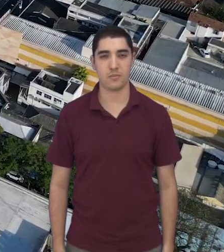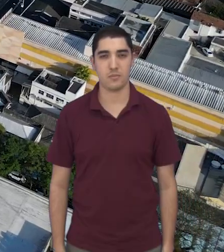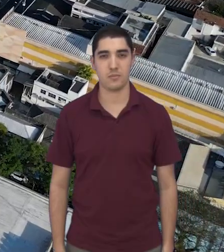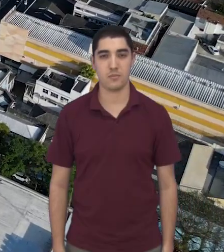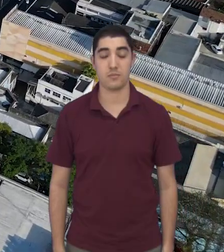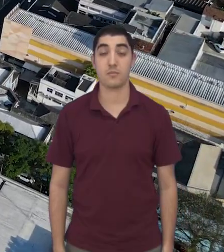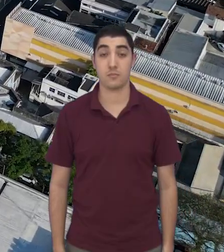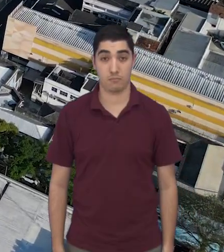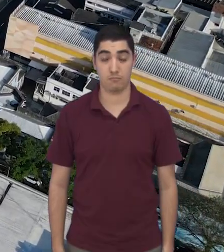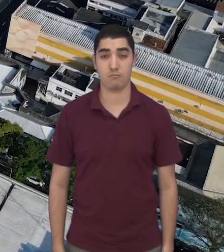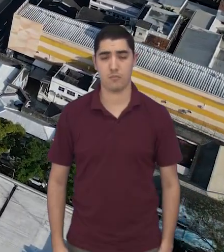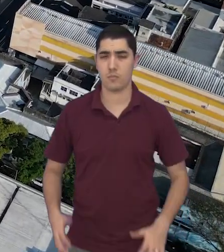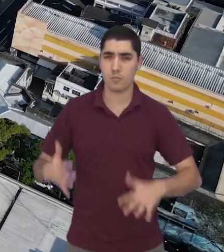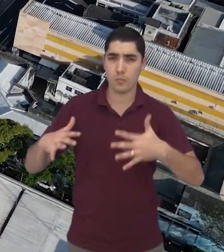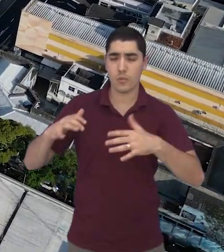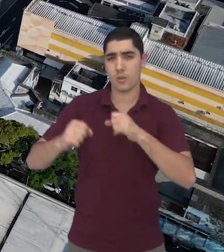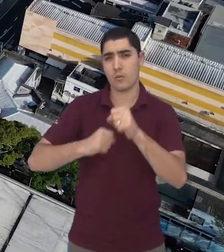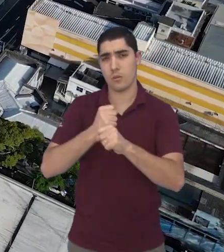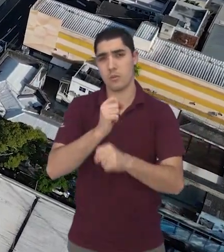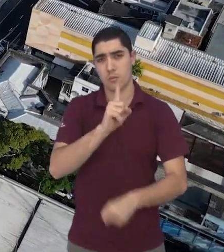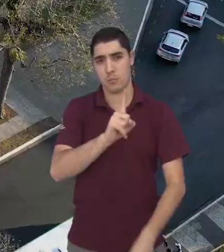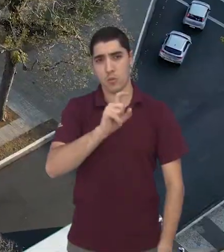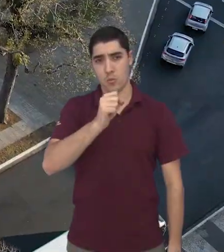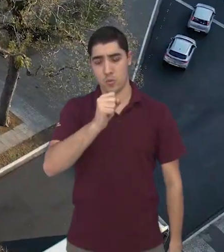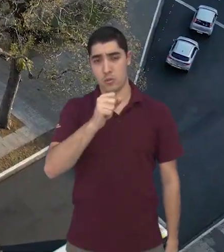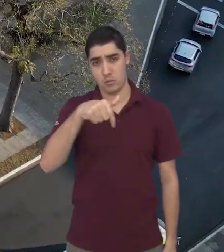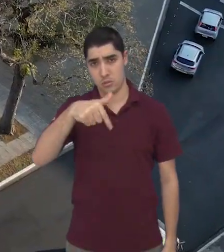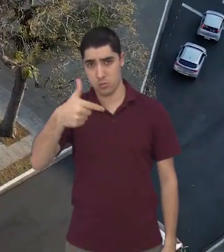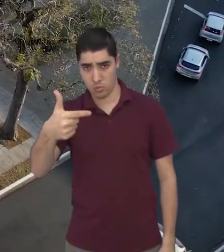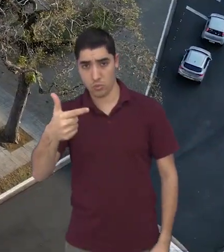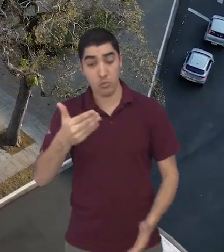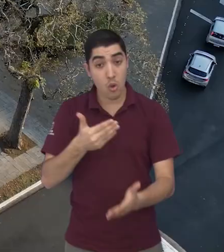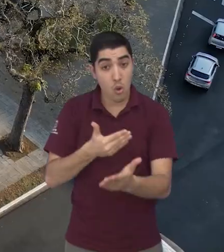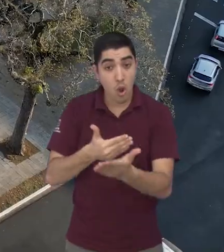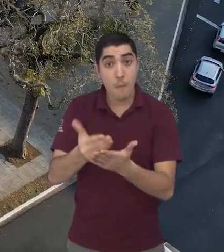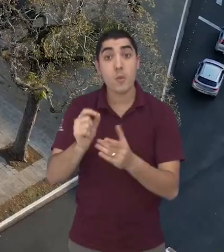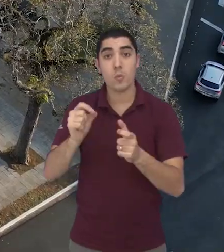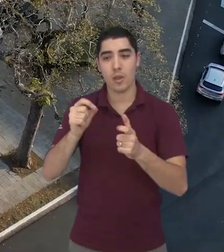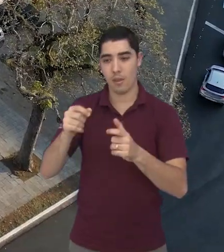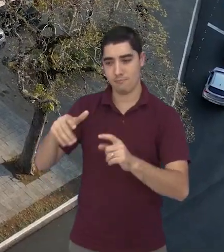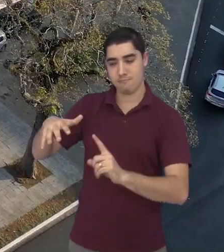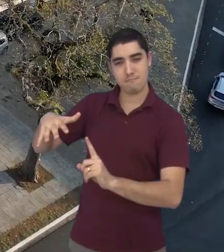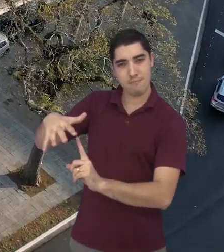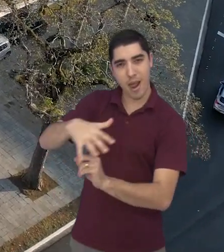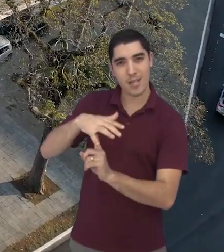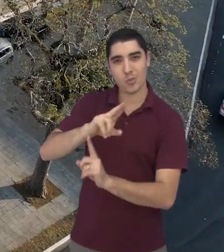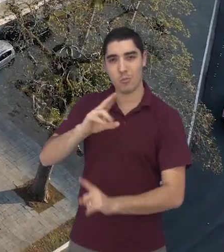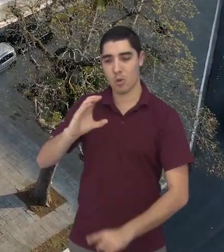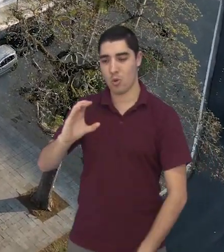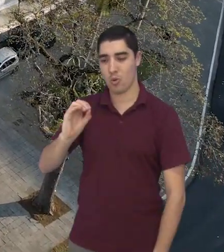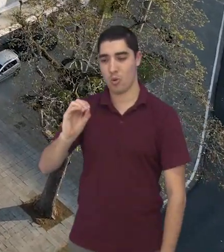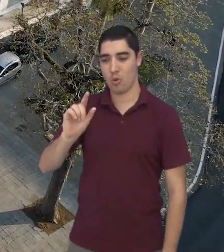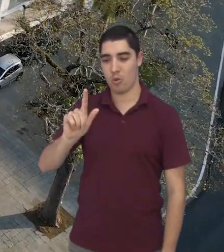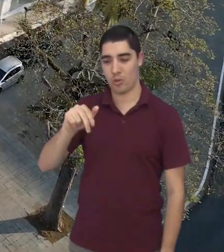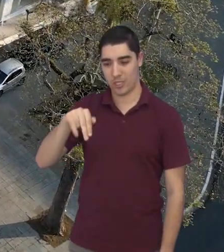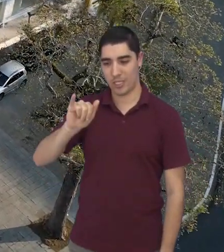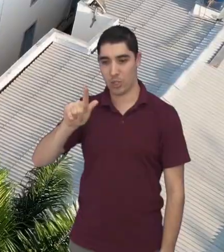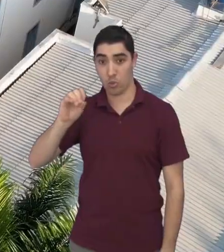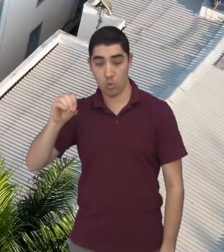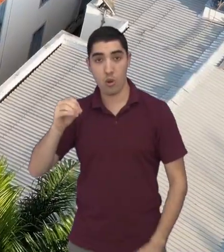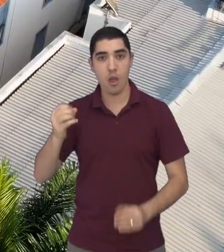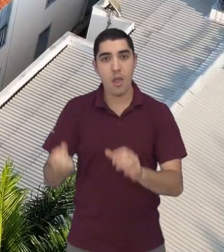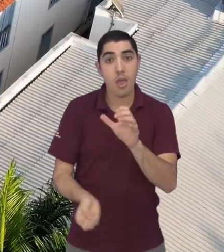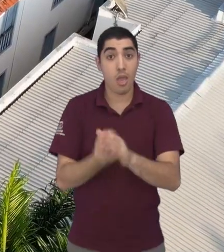Por volta de 1872, é erguida nos arredores da Praça Cônego Lima a Igreja São